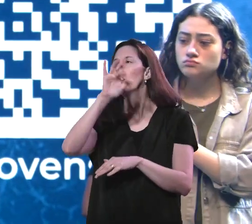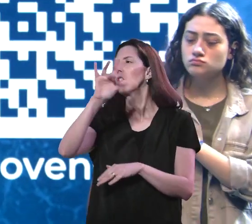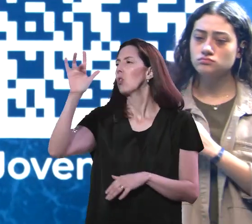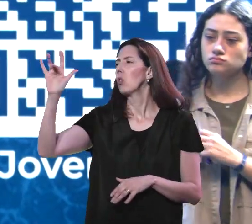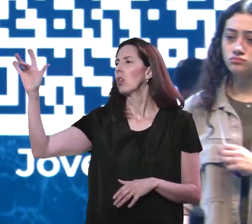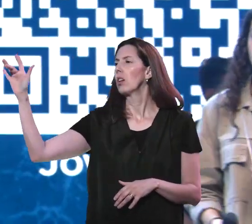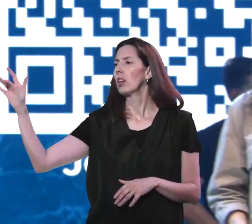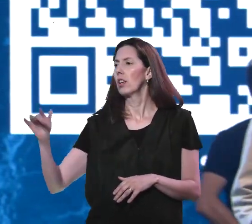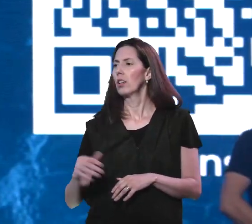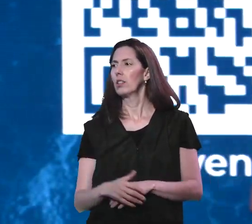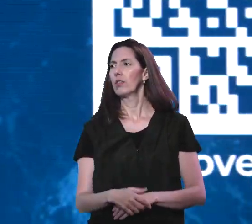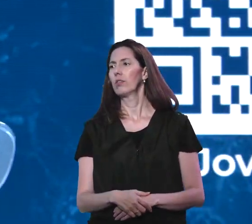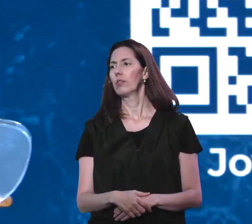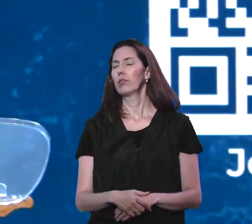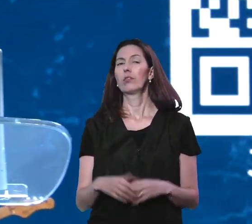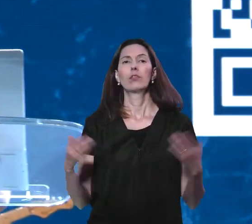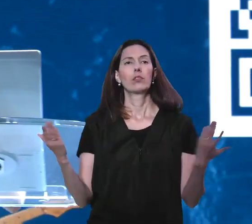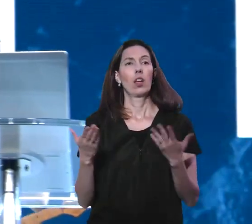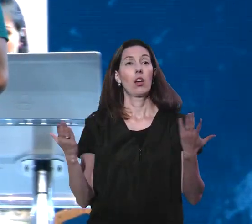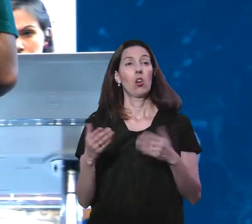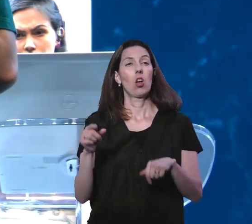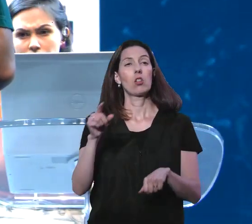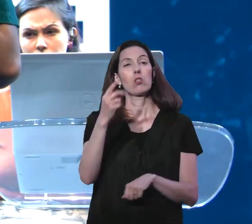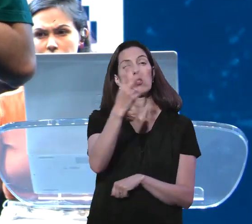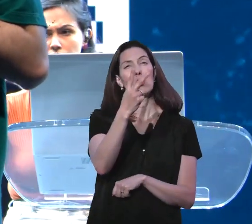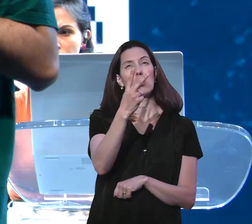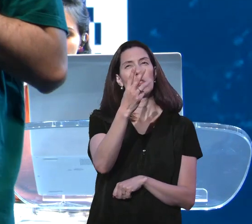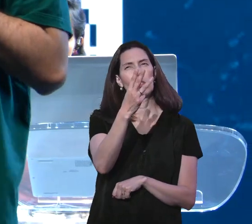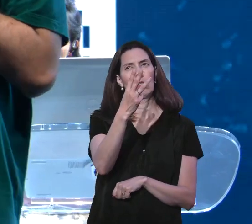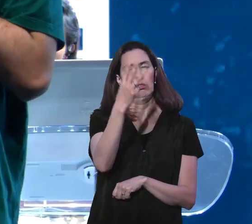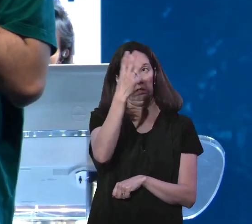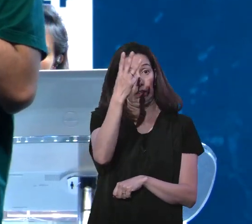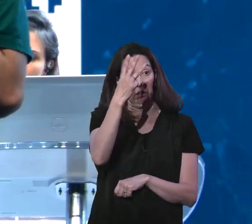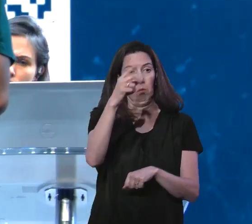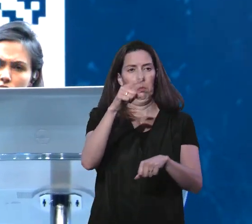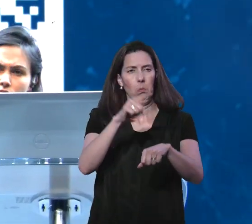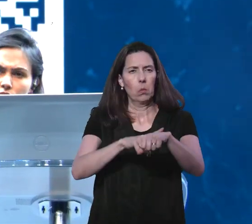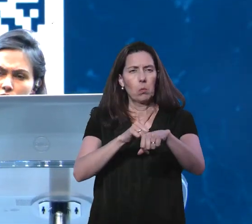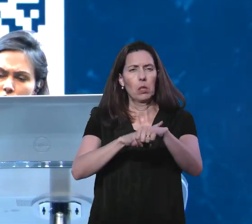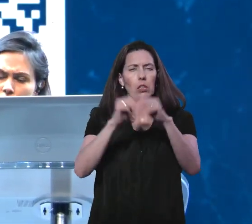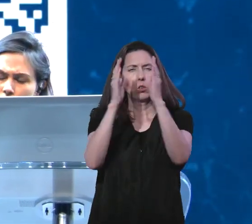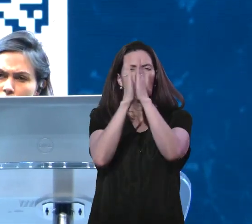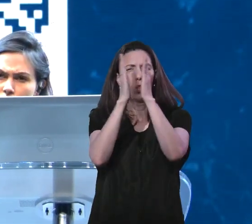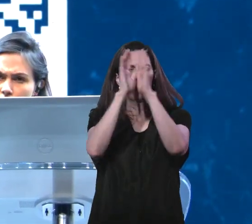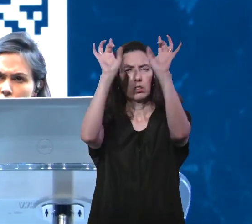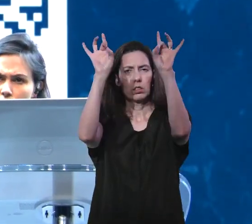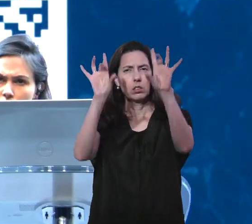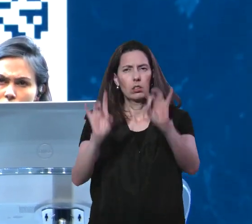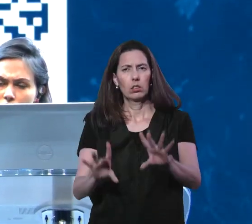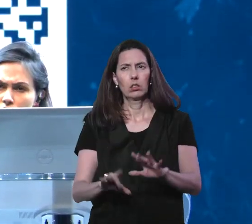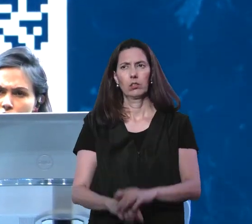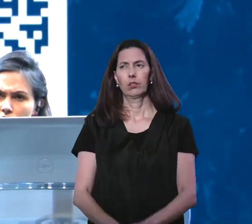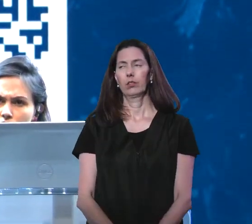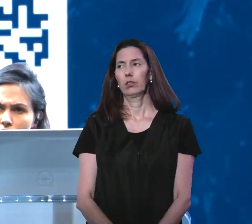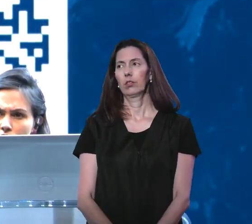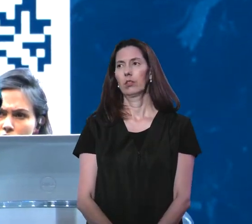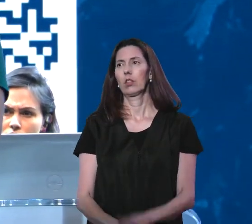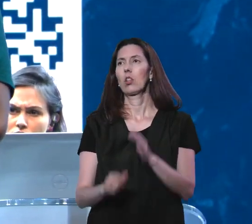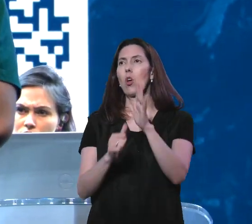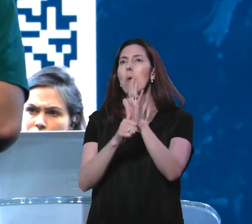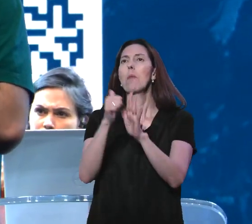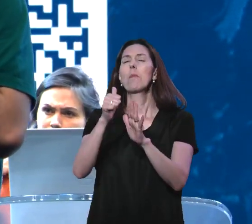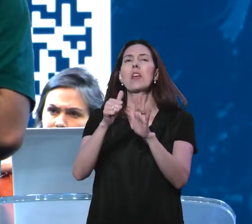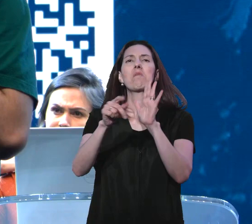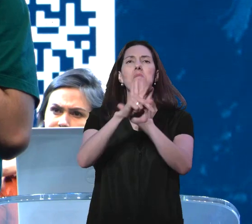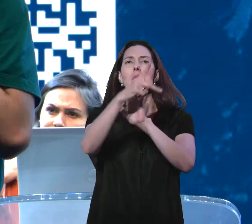Por isso, nós vamos fazer 3 momentos de oração aqui. O primeiro vai ser no seu lugar. Eu não vou